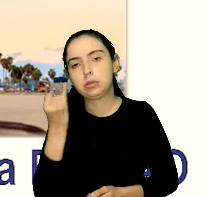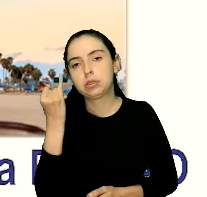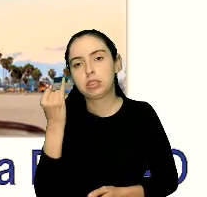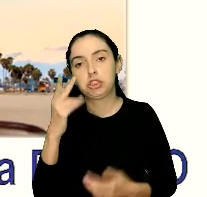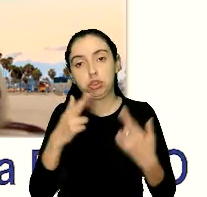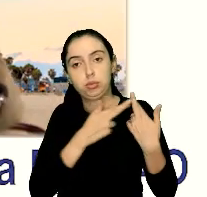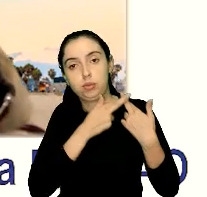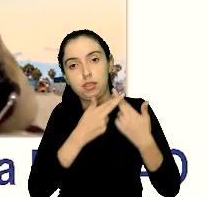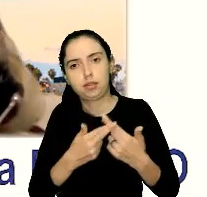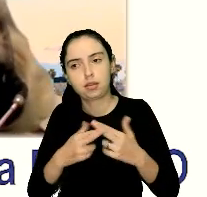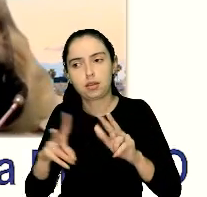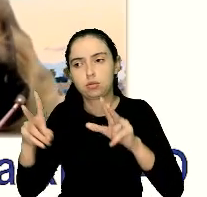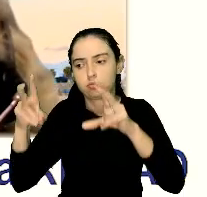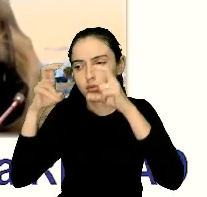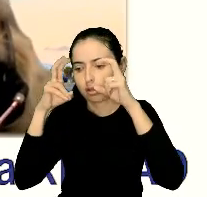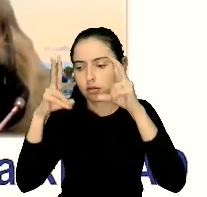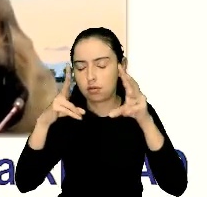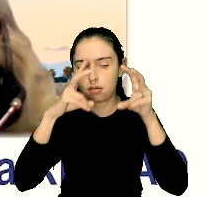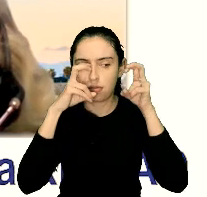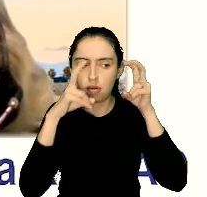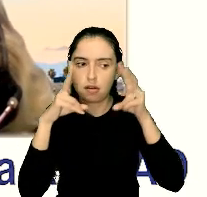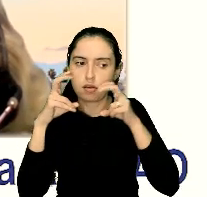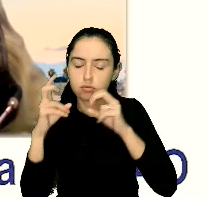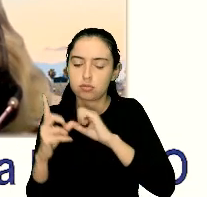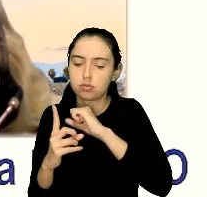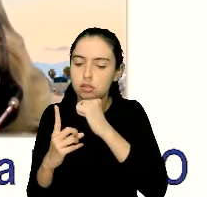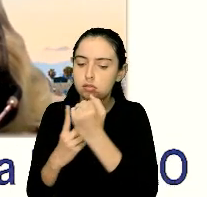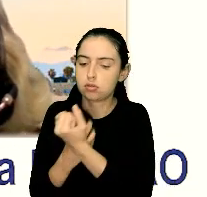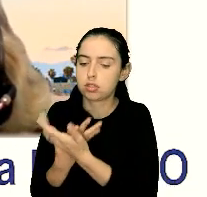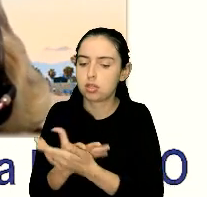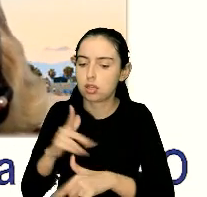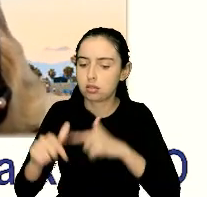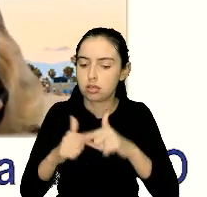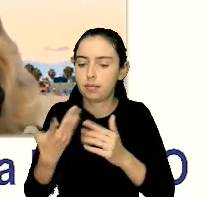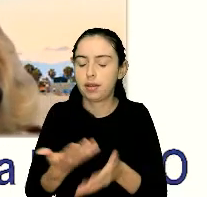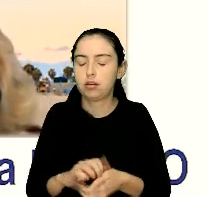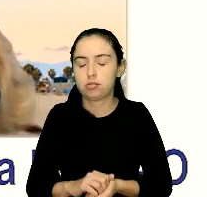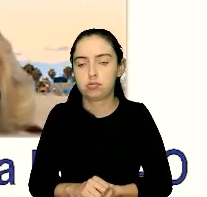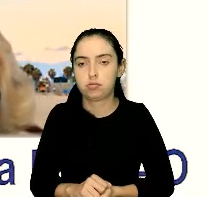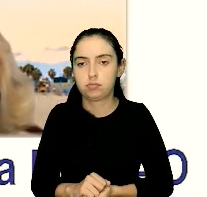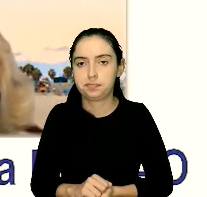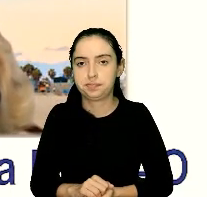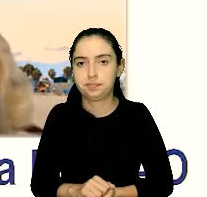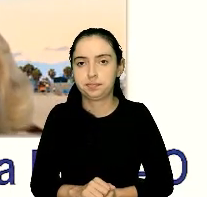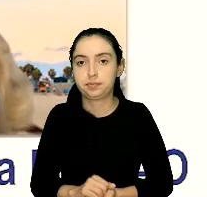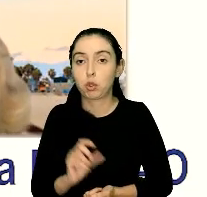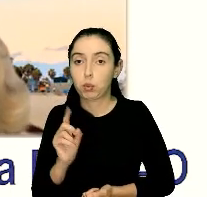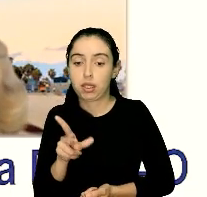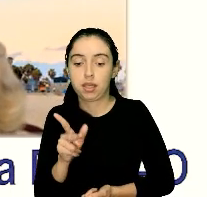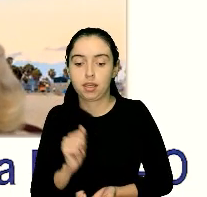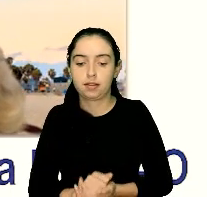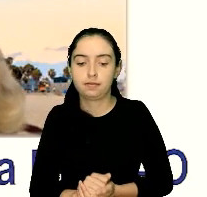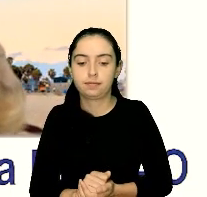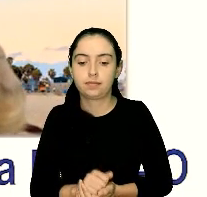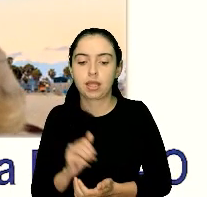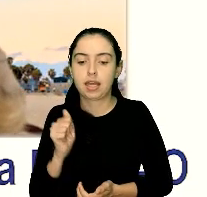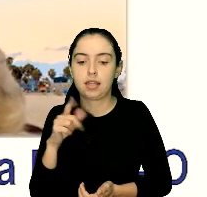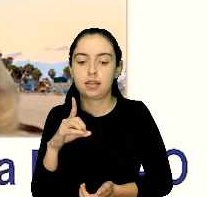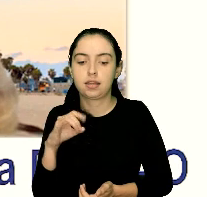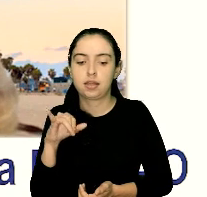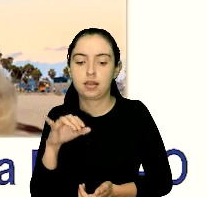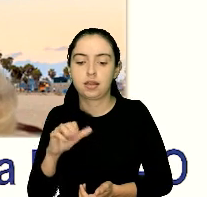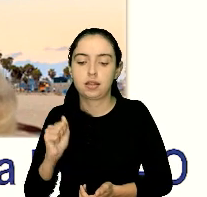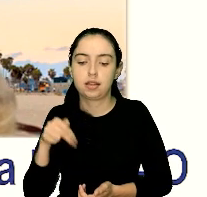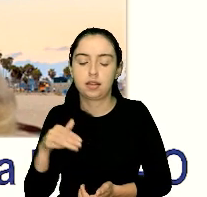esteja antenado, afinado com este tipo de falha. Ok. A Adriana comentou que